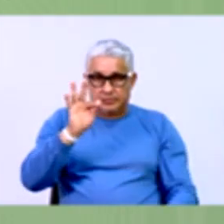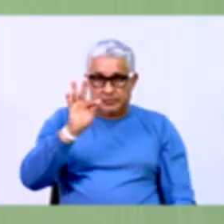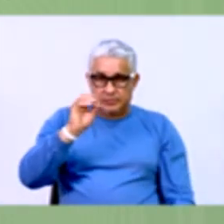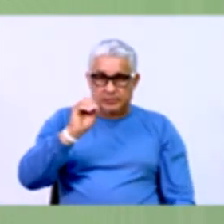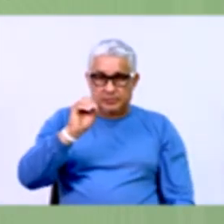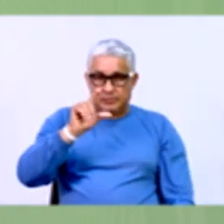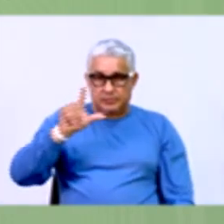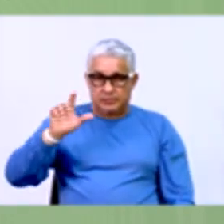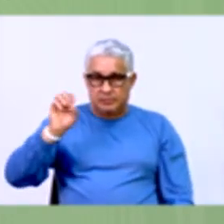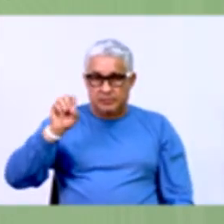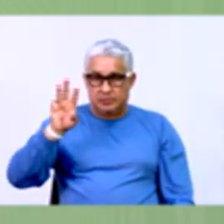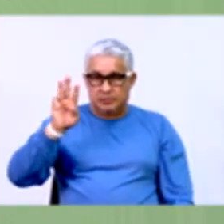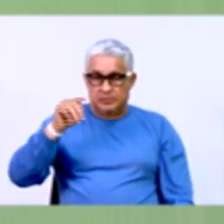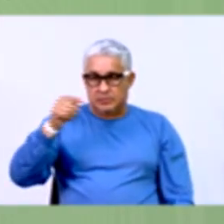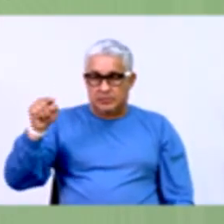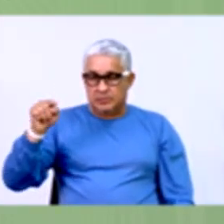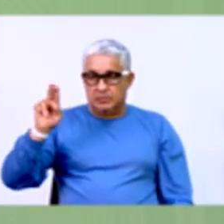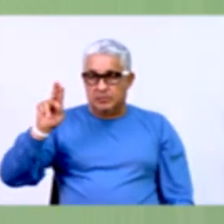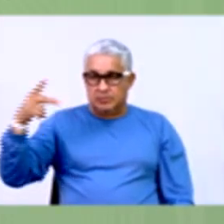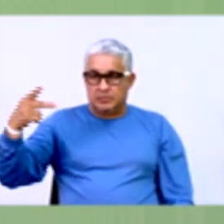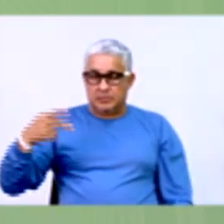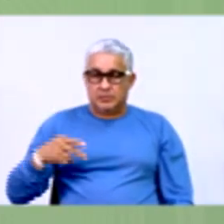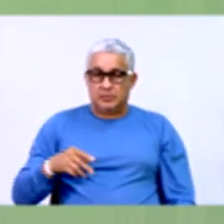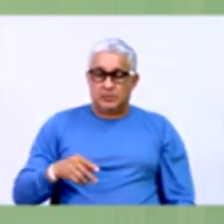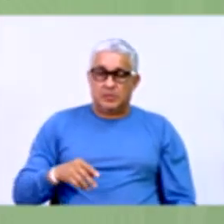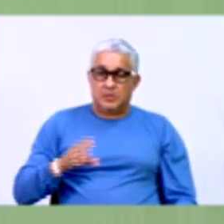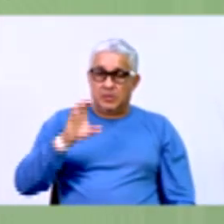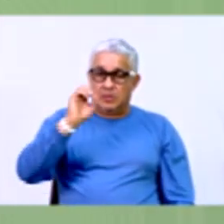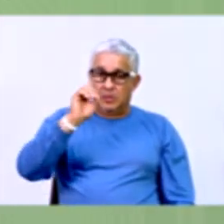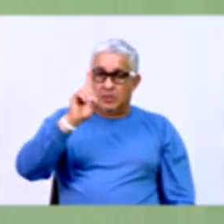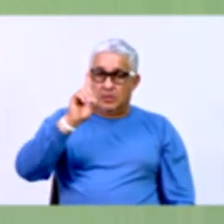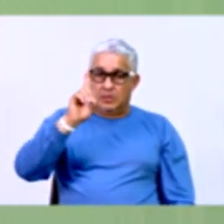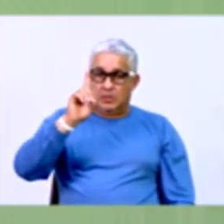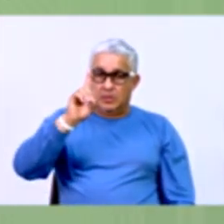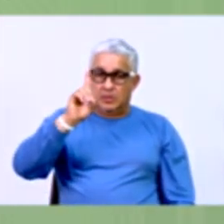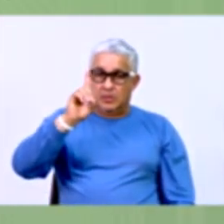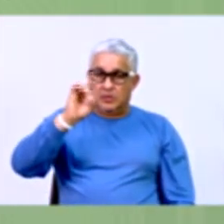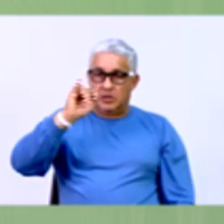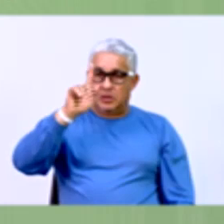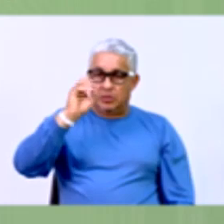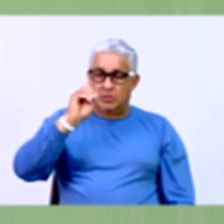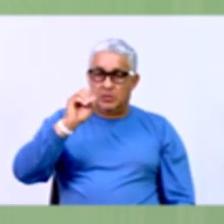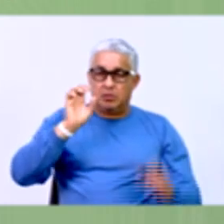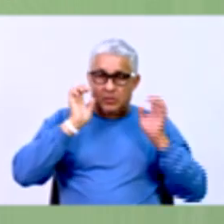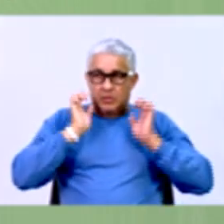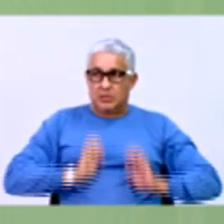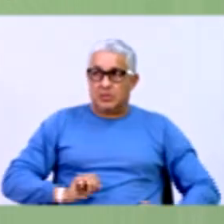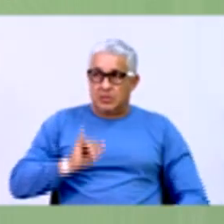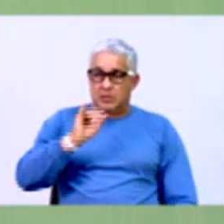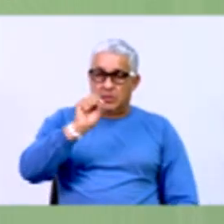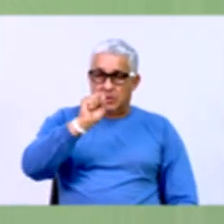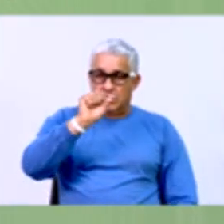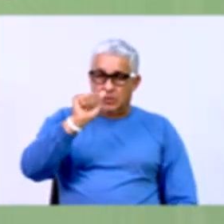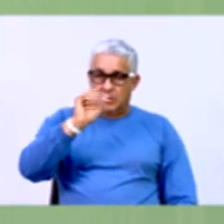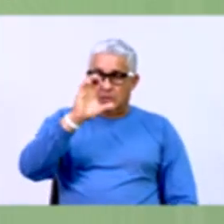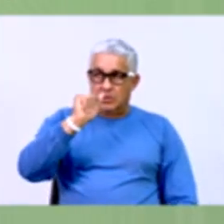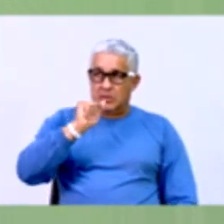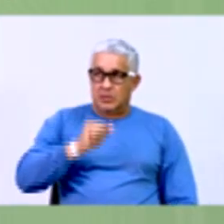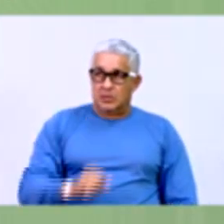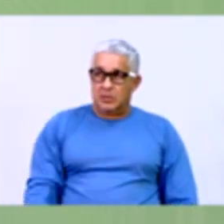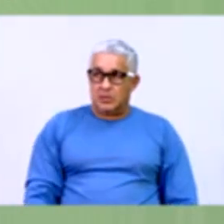falou, segundo o Código de Ética do ISACA, né, que é esse instituto, que é exatamente o